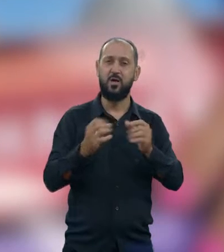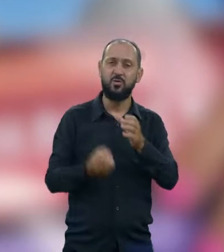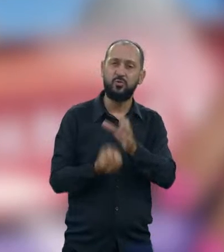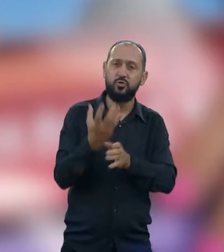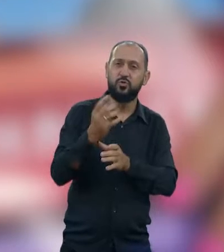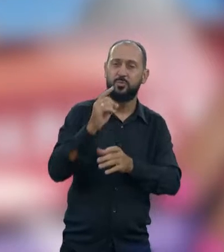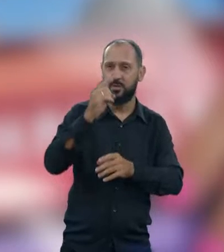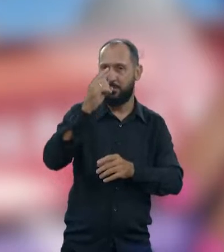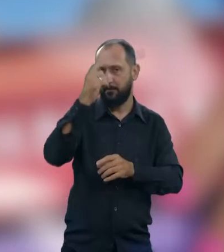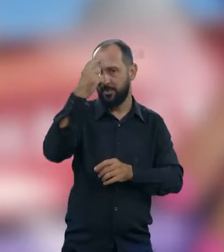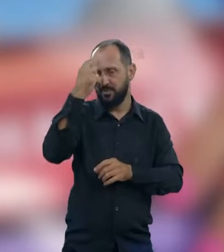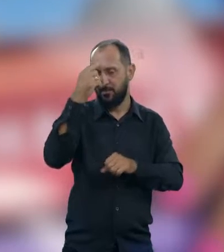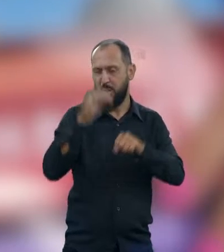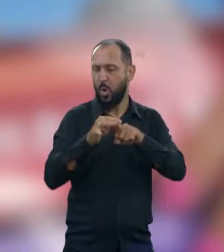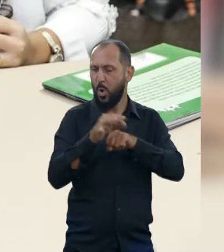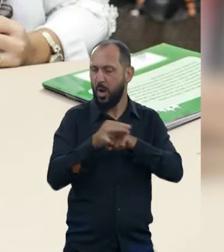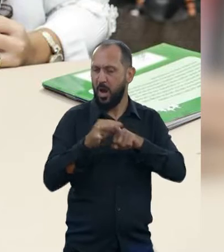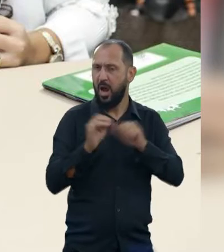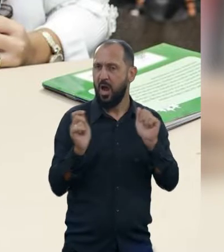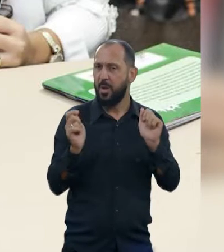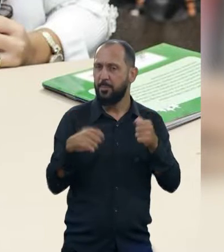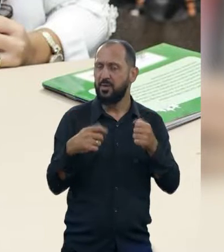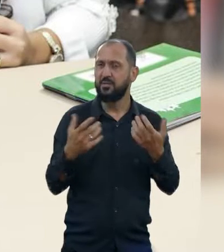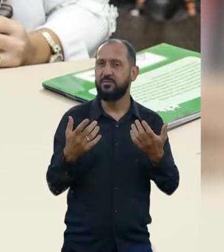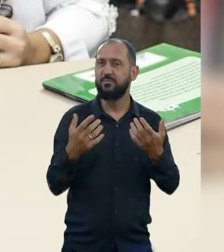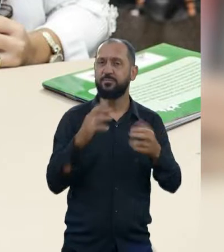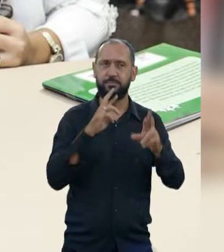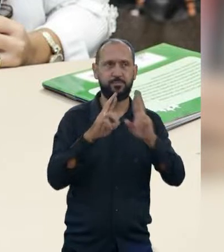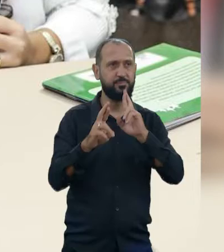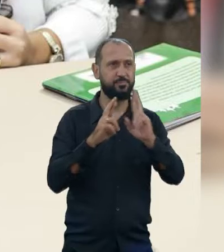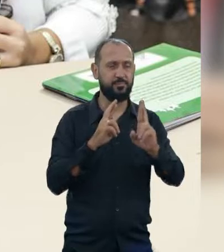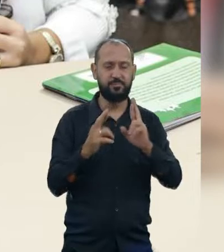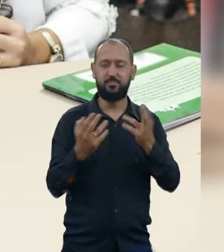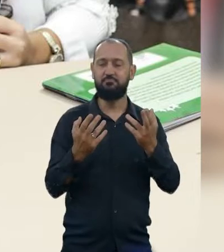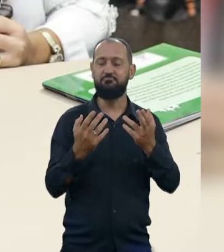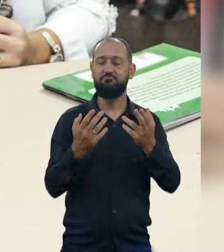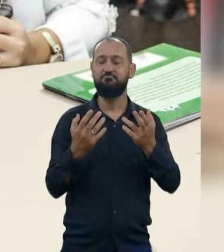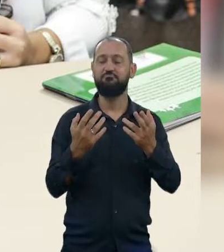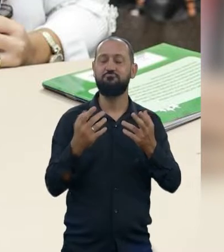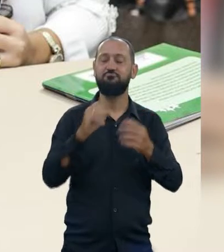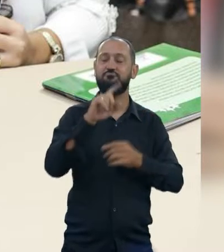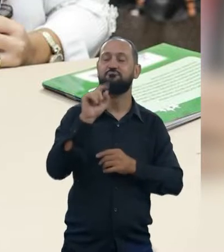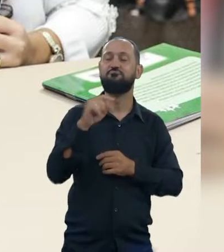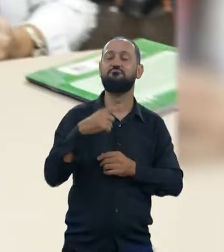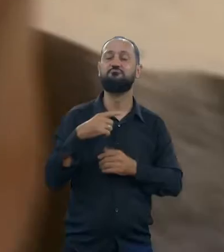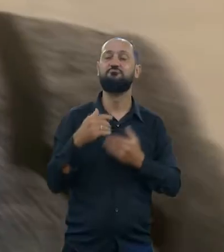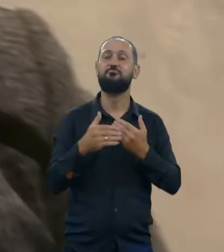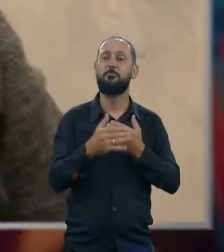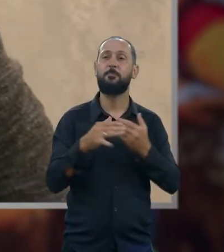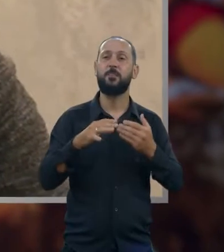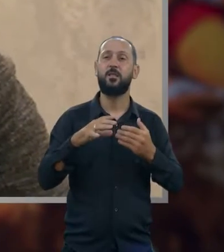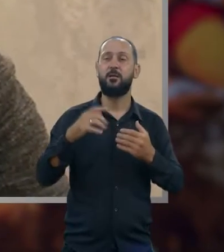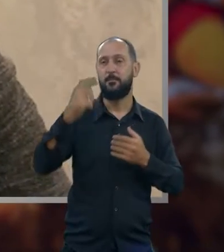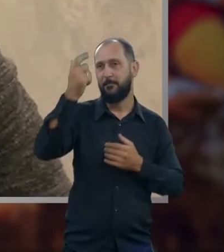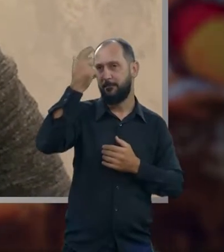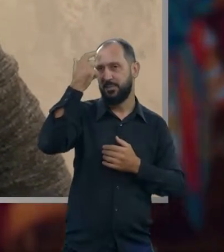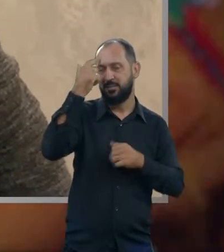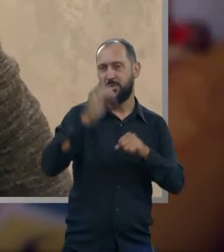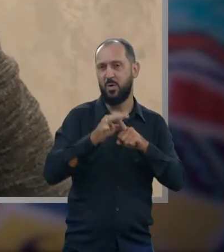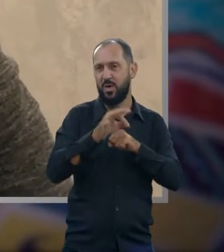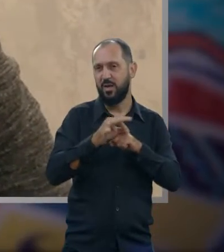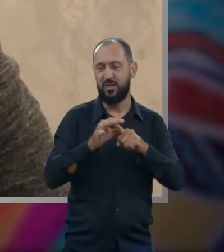pensamento crítico, na capacidade de responder, criticar, formar um pensamento